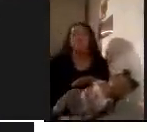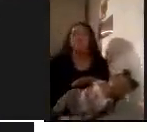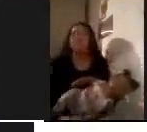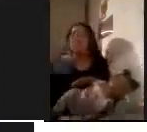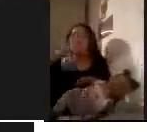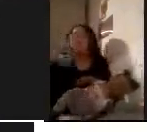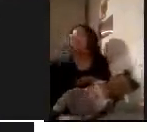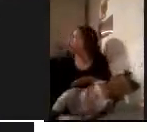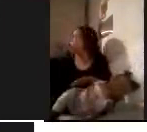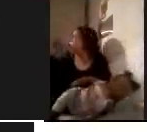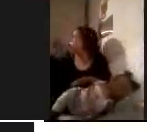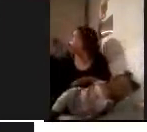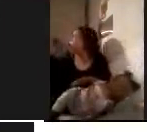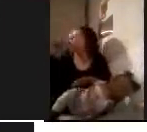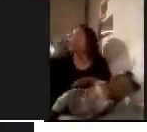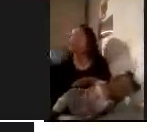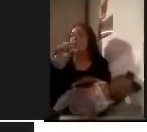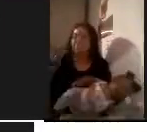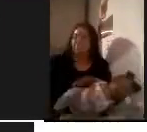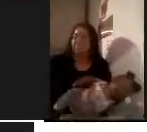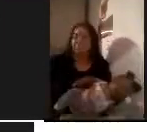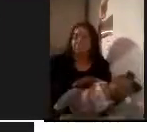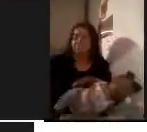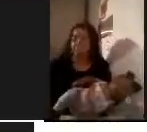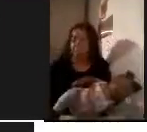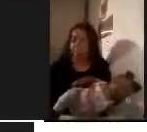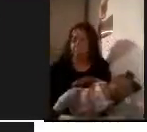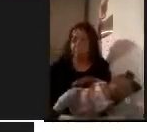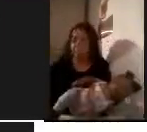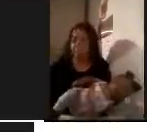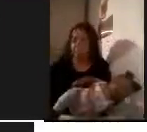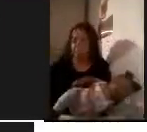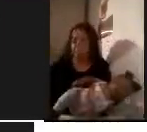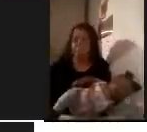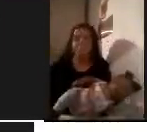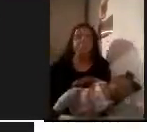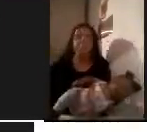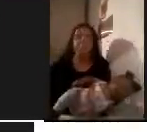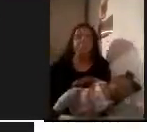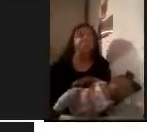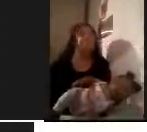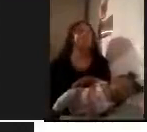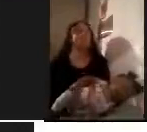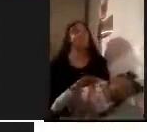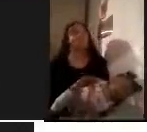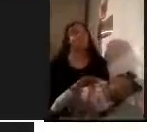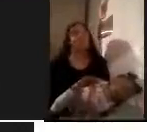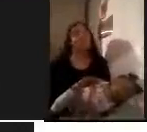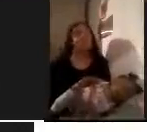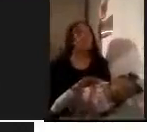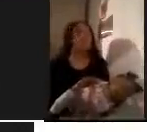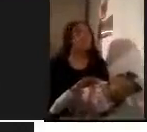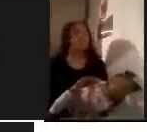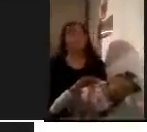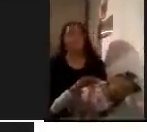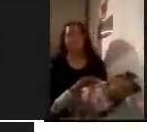vai congelar ele novo, né? E elas Isso, querem usar ele depois numa idade mais avançada. Daí, no pode caso, usar. não tem problema. Oferece